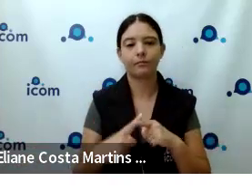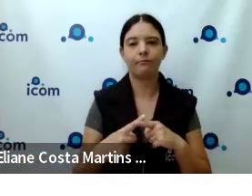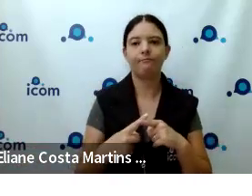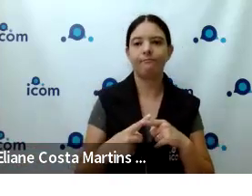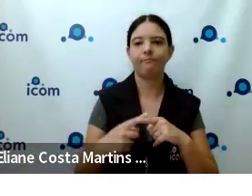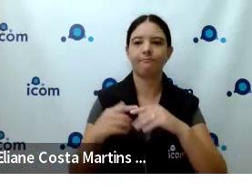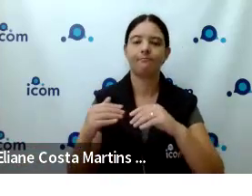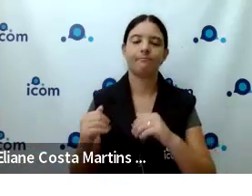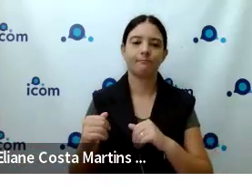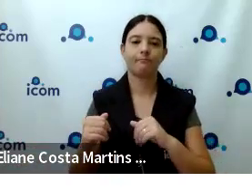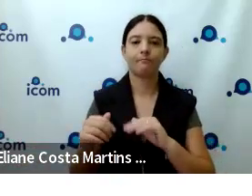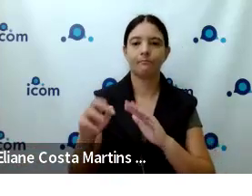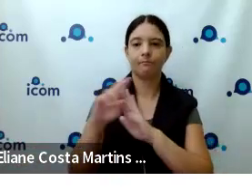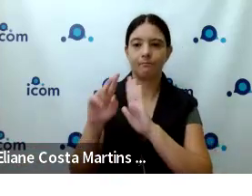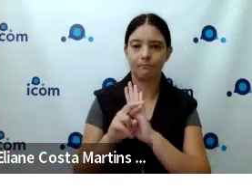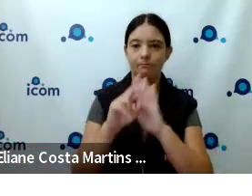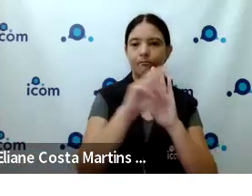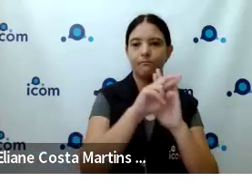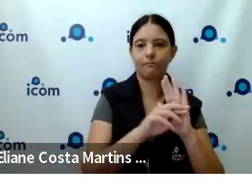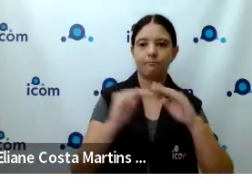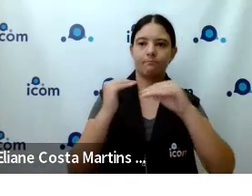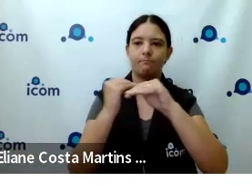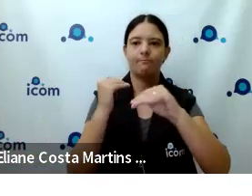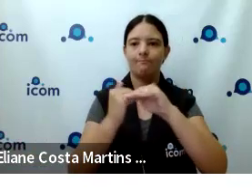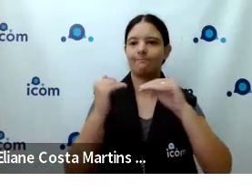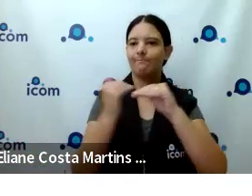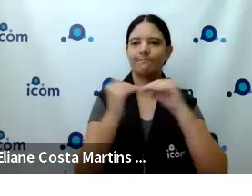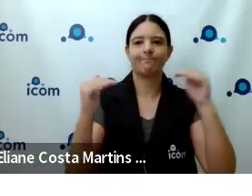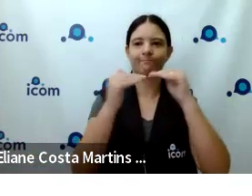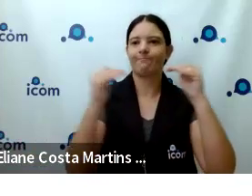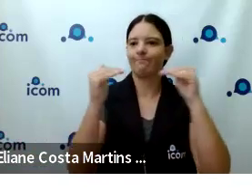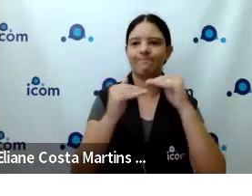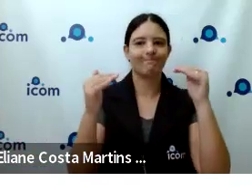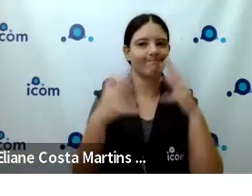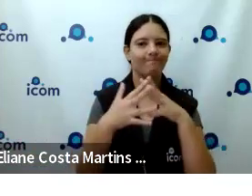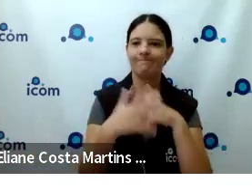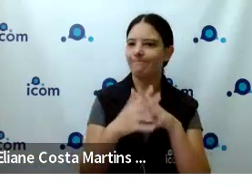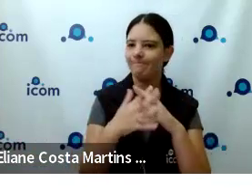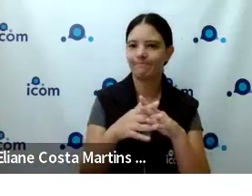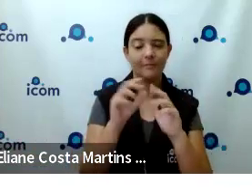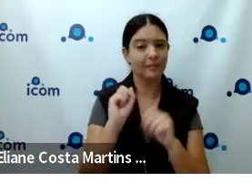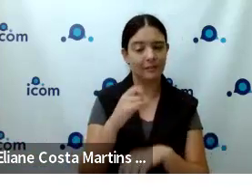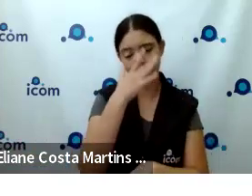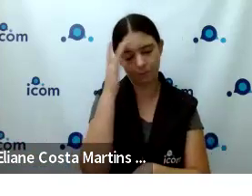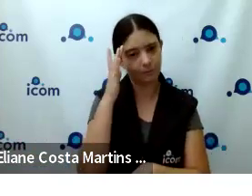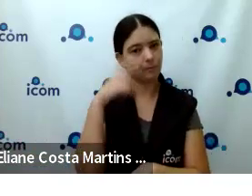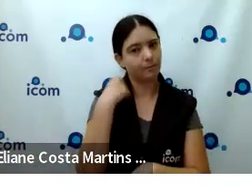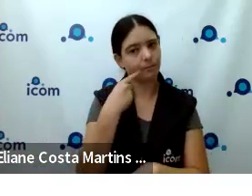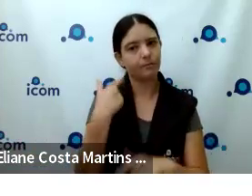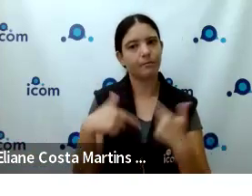desses regimes distintos para o processo causa muita complexidade. Quem trabalha na advocacia